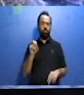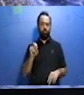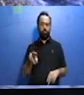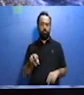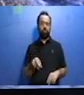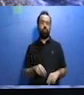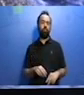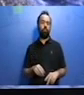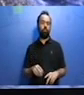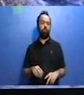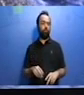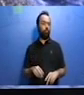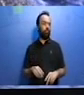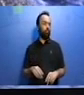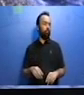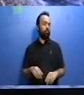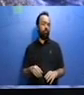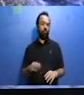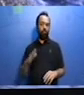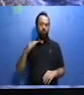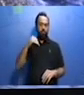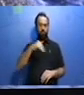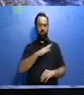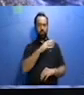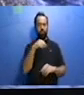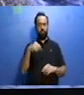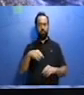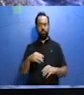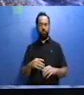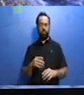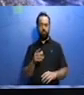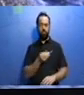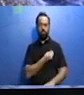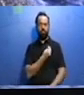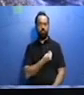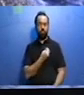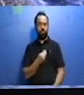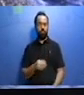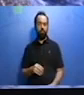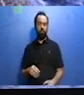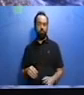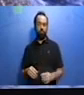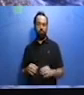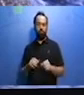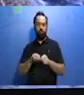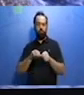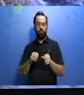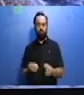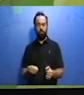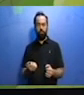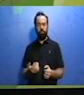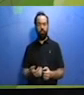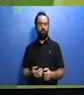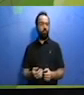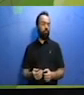ser inalado. A vida marinha fica comprometida e muitas regiões ficam destruídas.